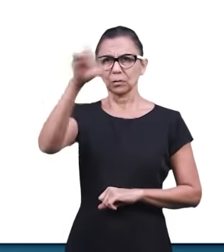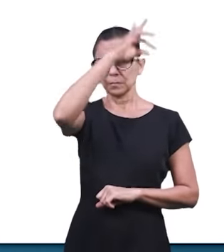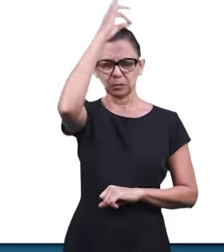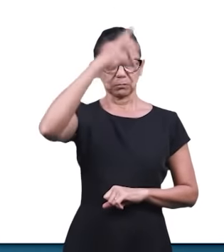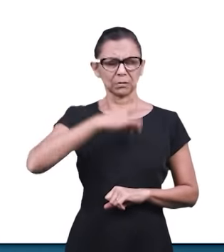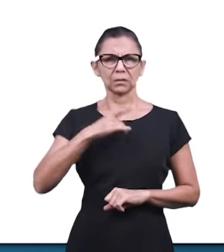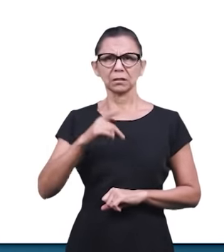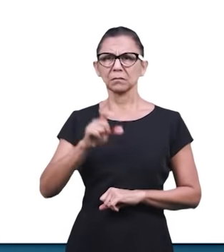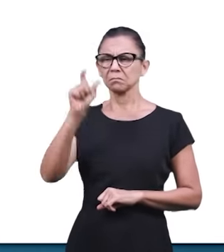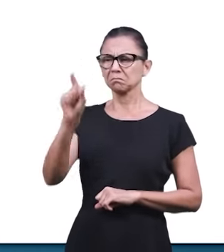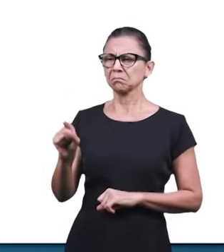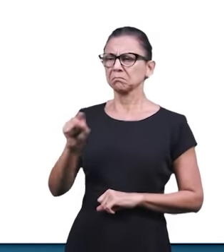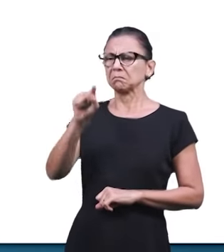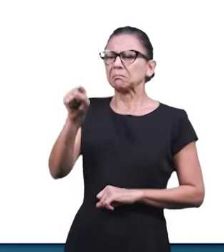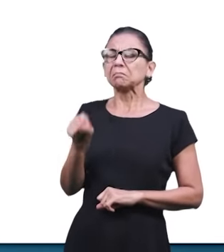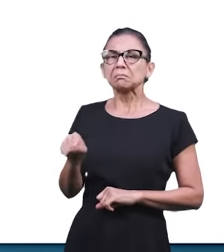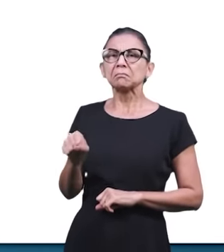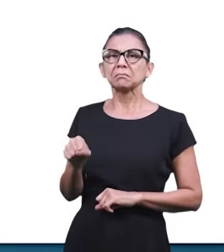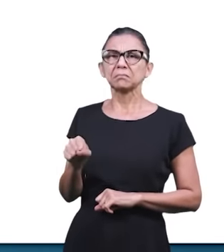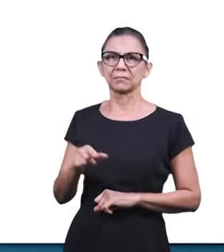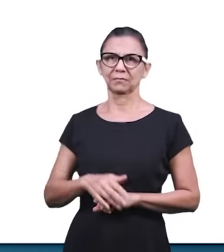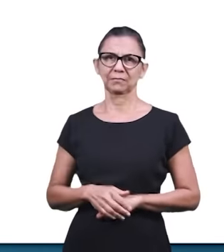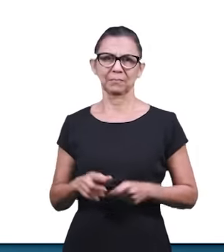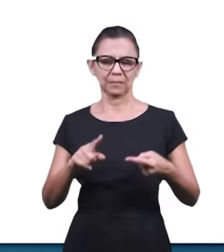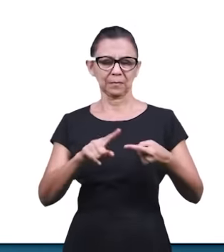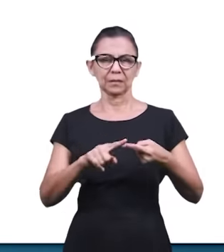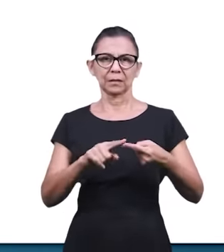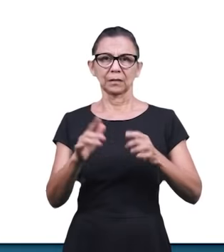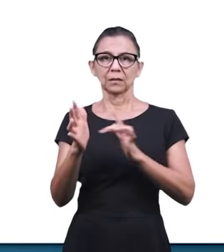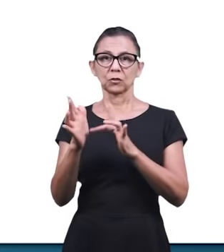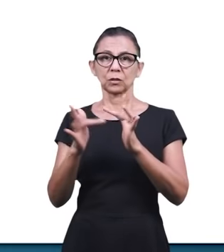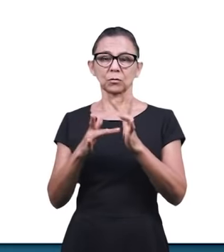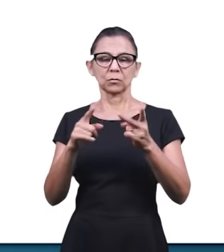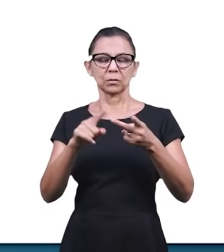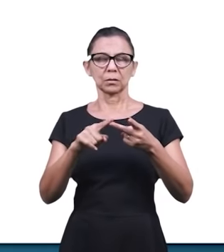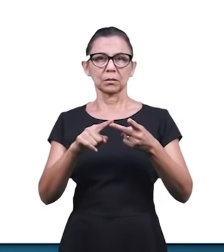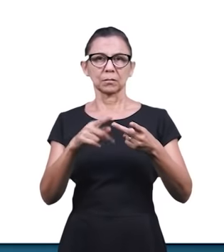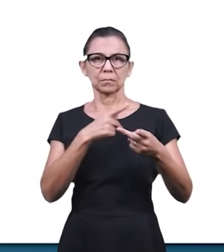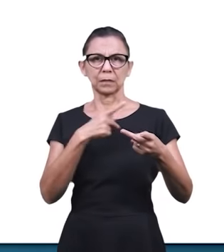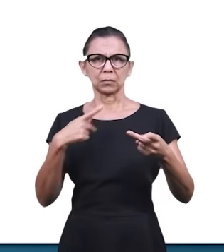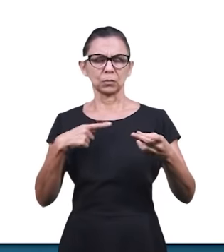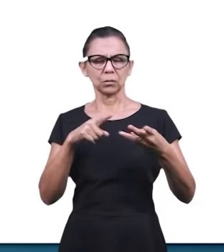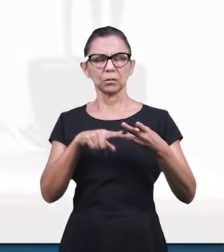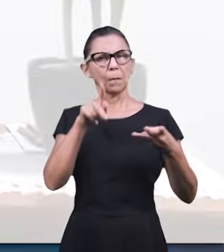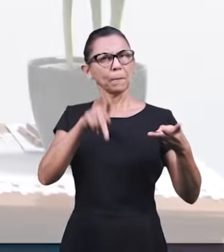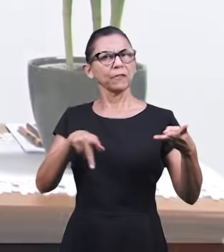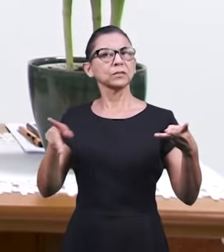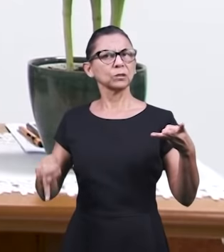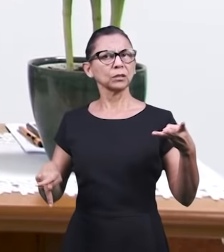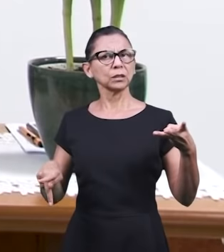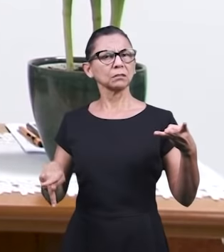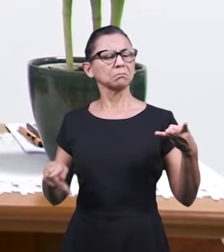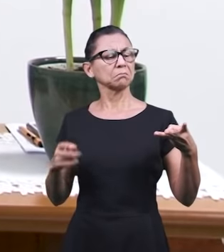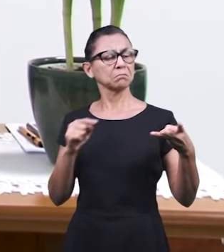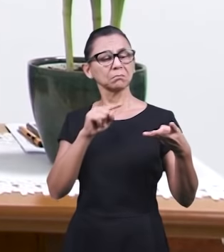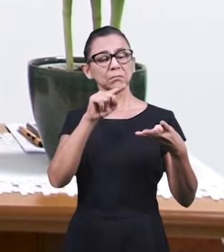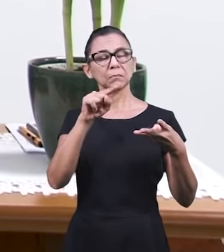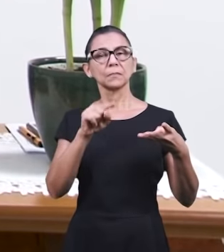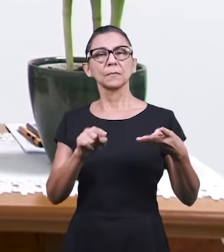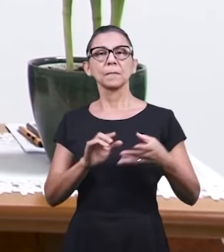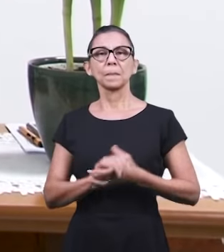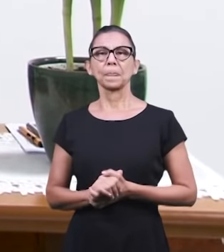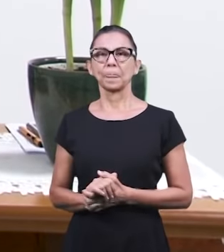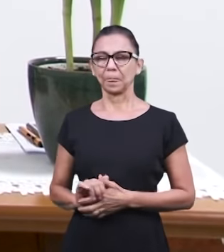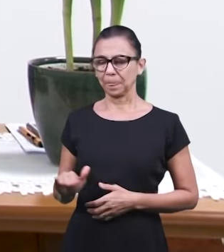com o Espírito Santo? É Jesus, o pastor, a professora? Quem vai responder é